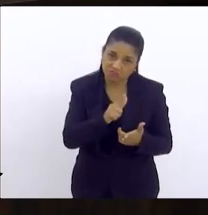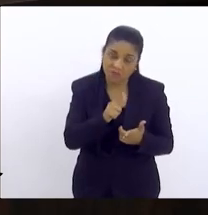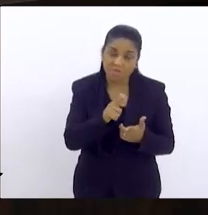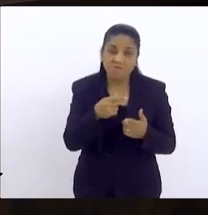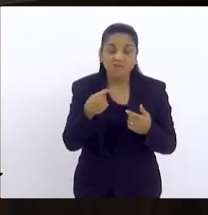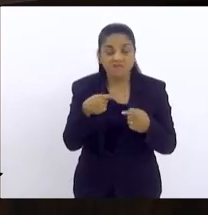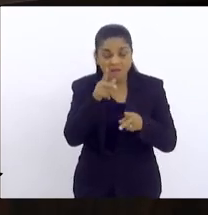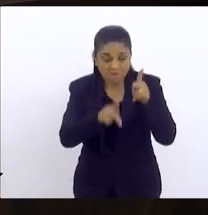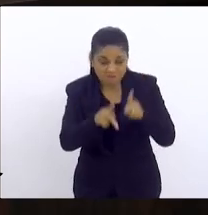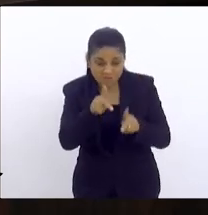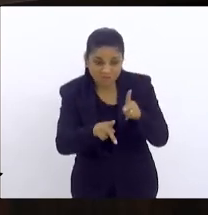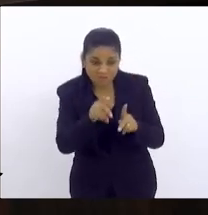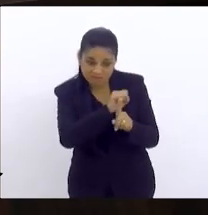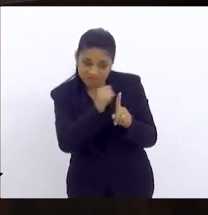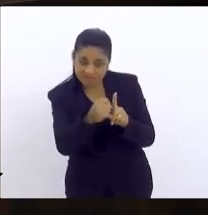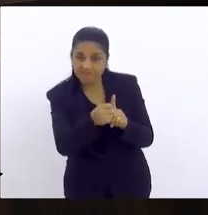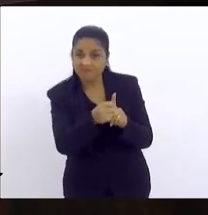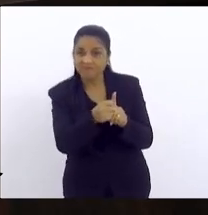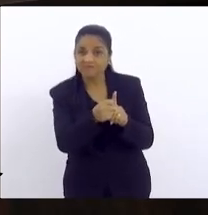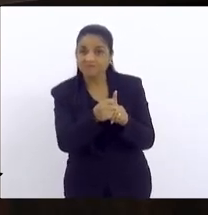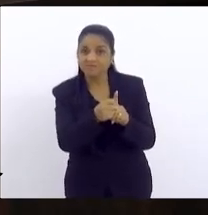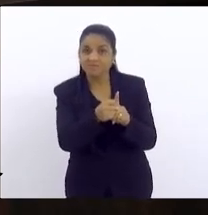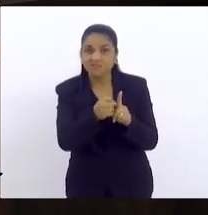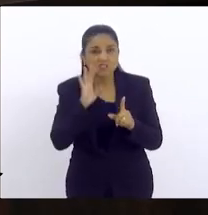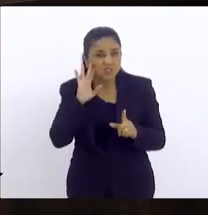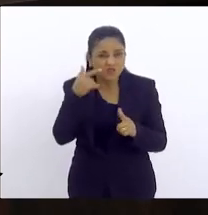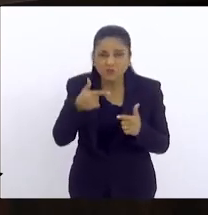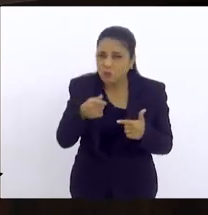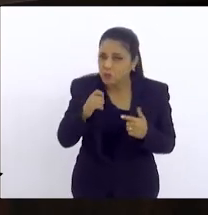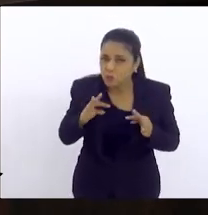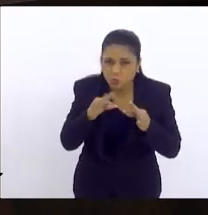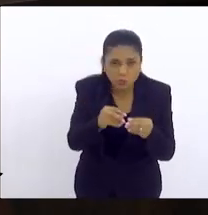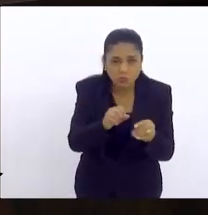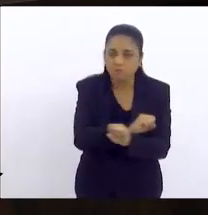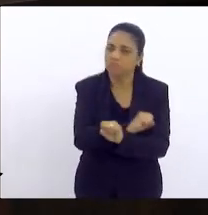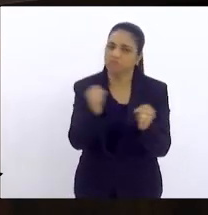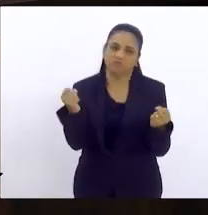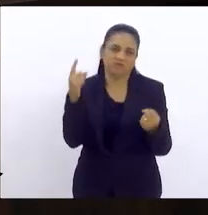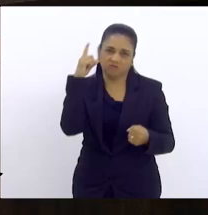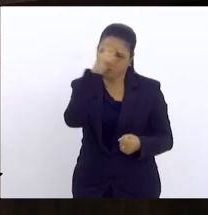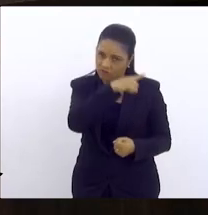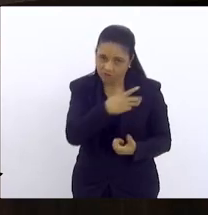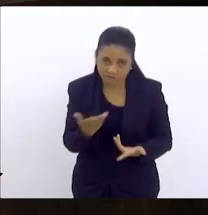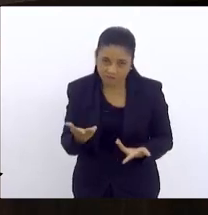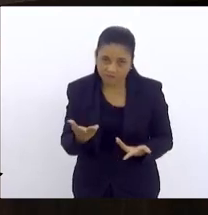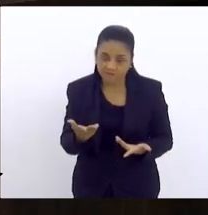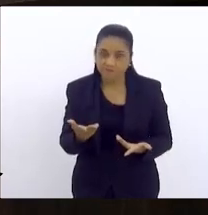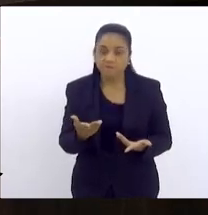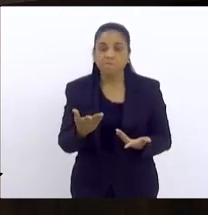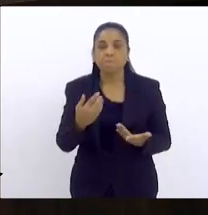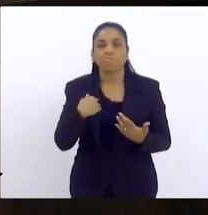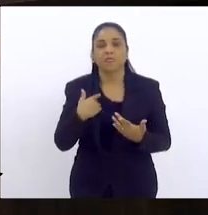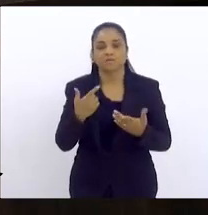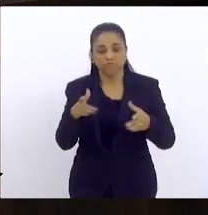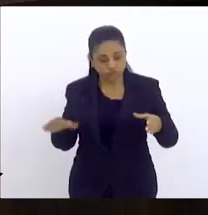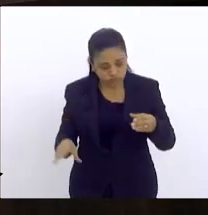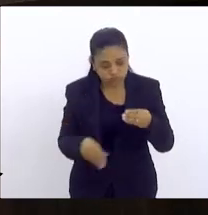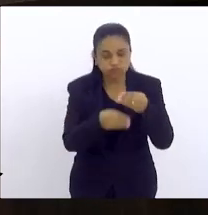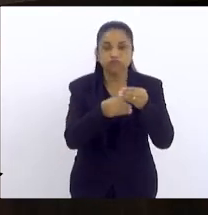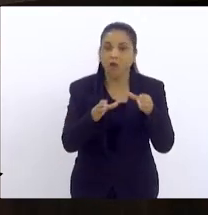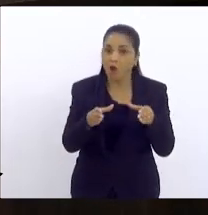clama a nossa sociedade é muito difícil quero aqui reiterar para essa comissão